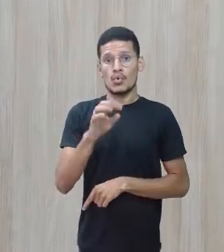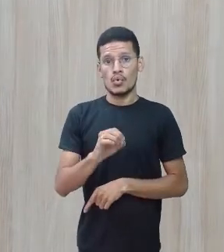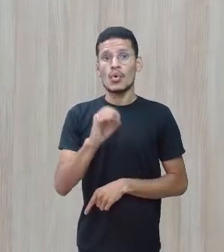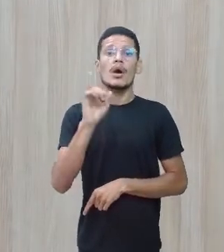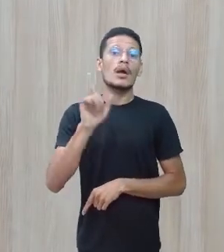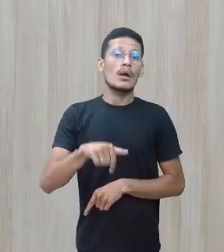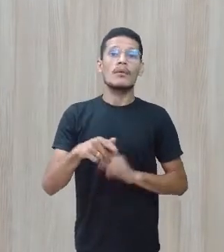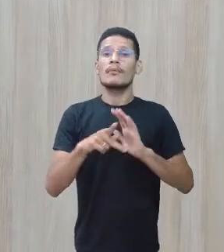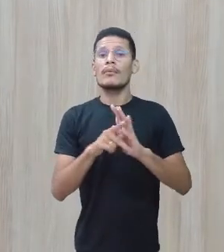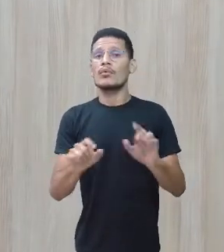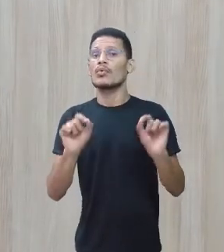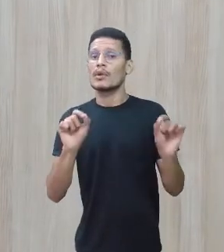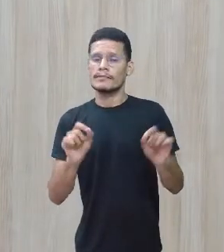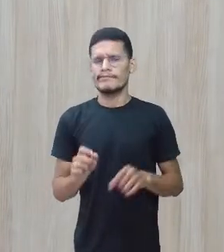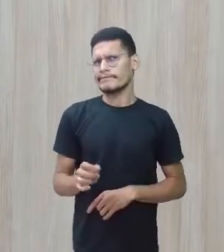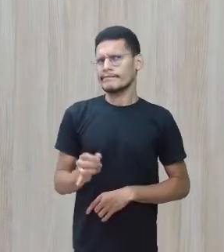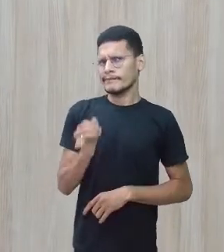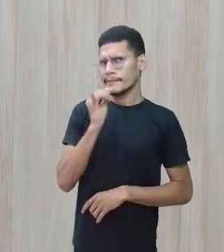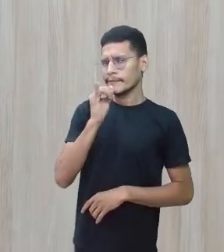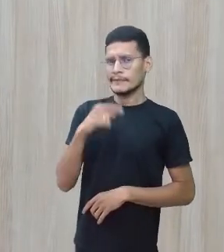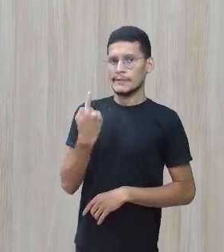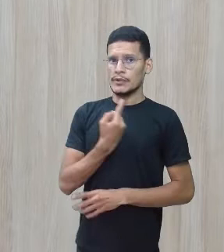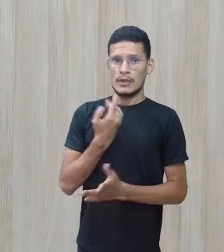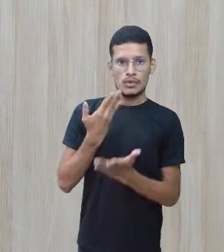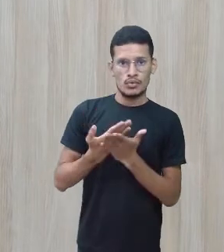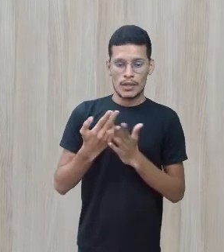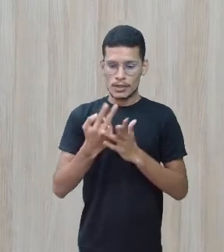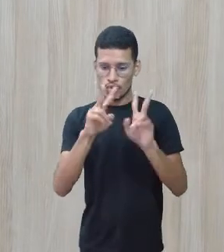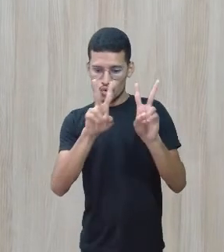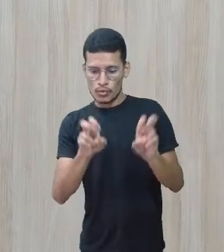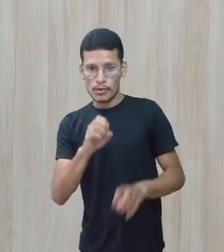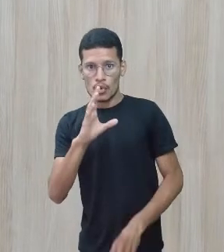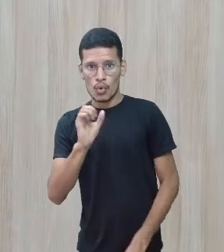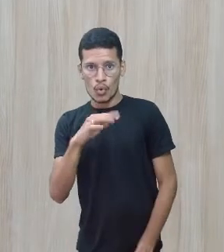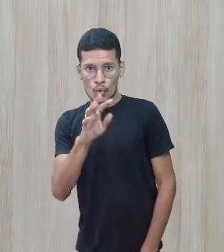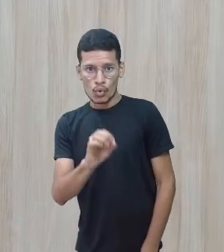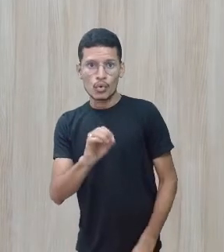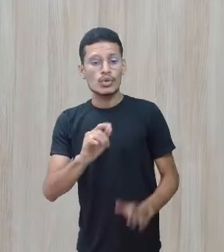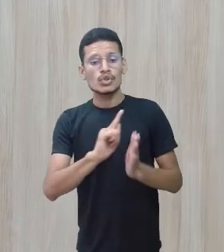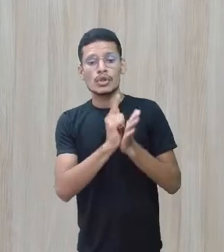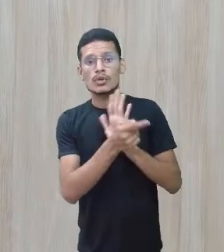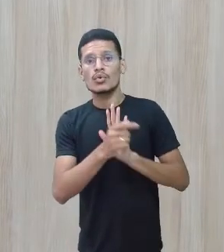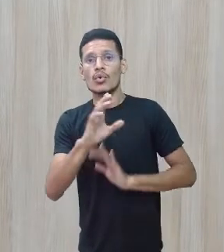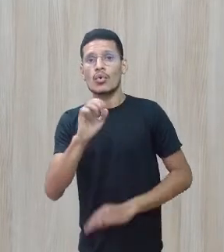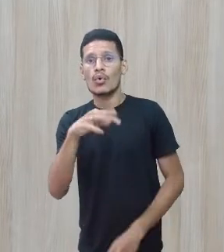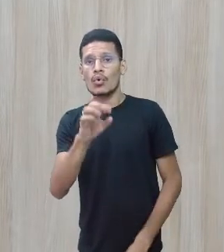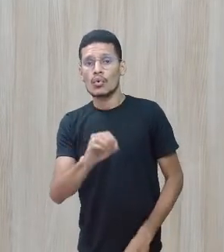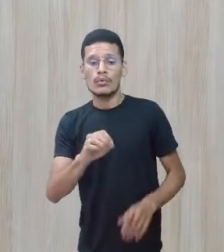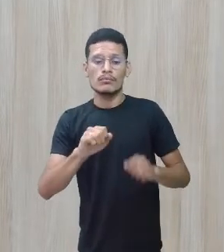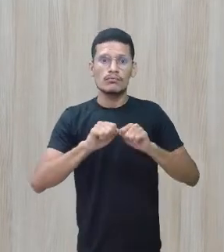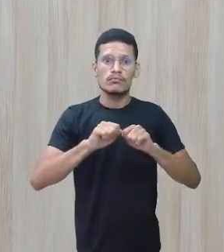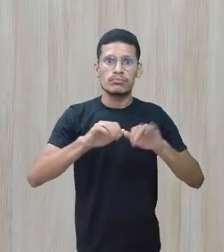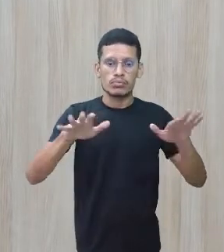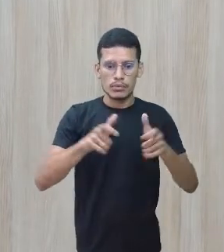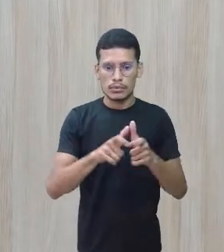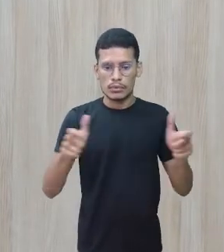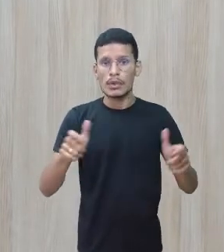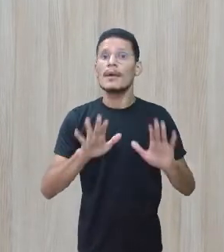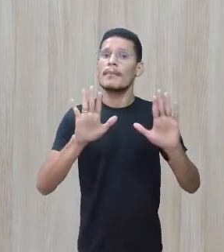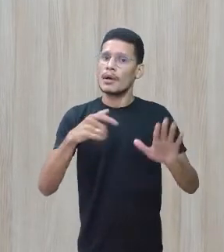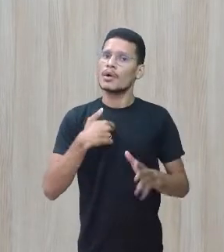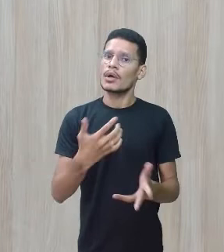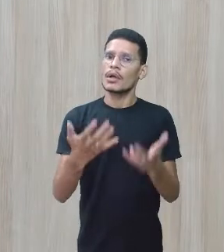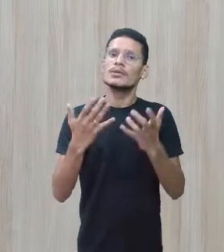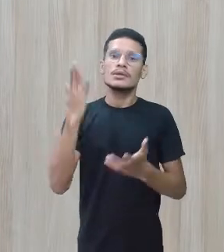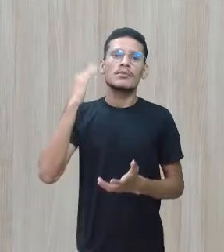gente vai, na verdade, estudar um pouco sobre o conto. O gênero conto de maneira mais ampla. E aí eu quero saber de